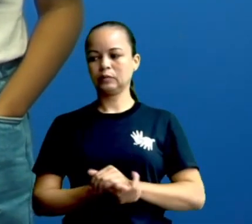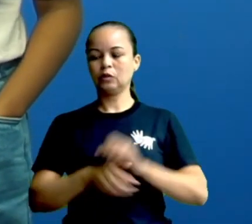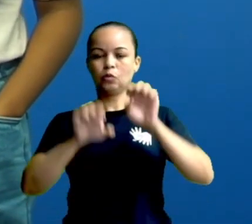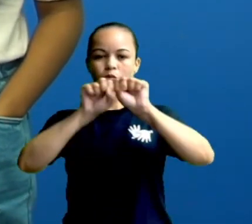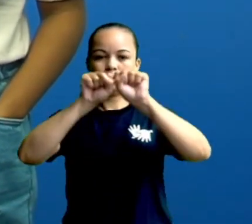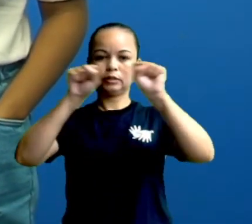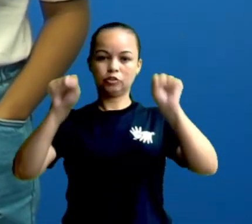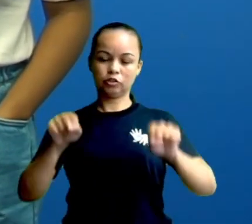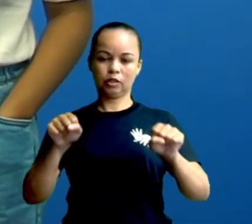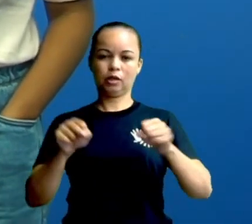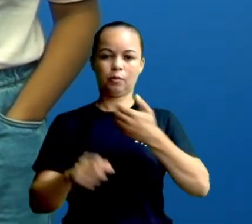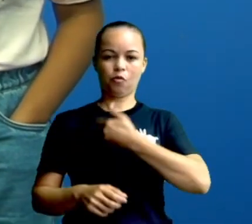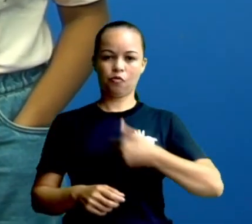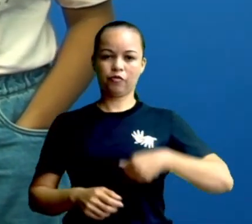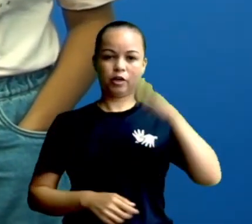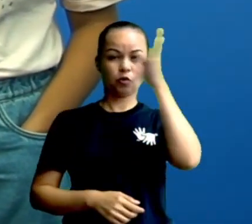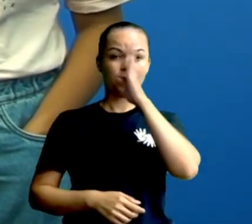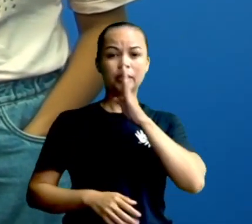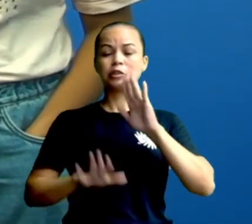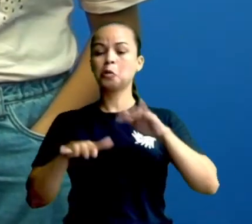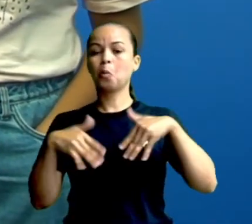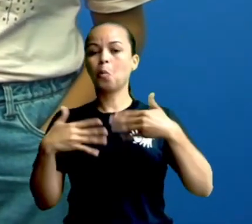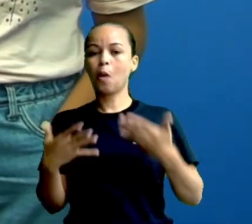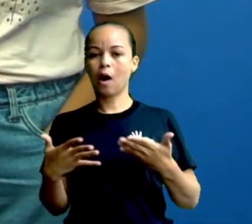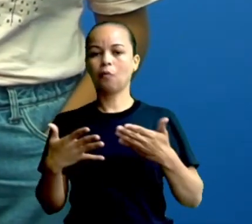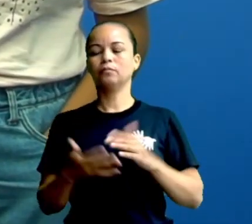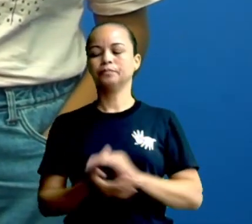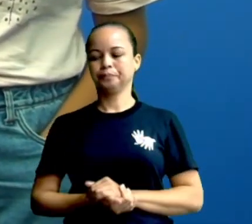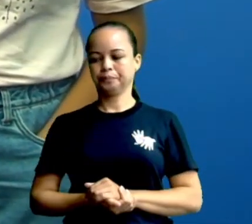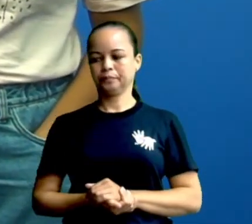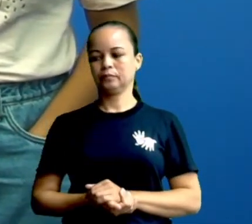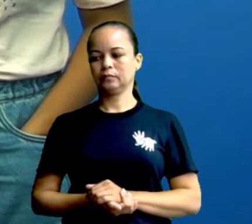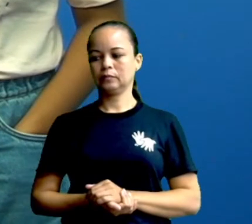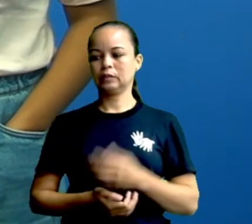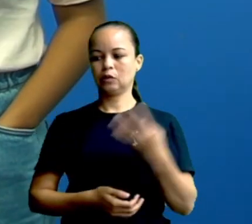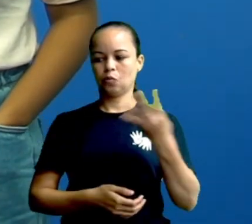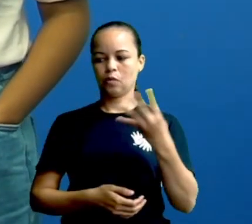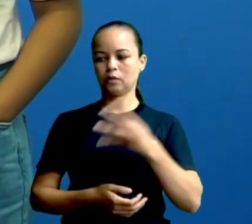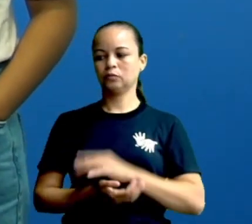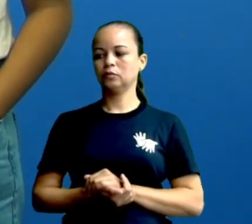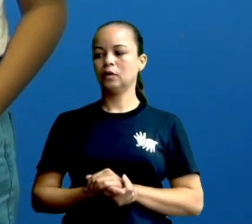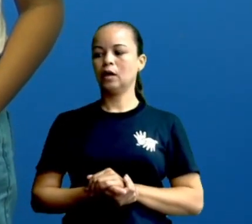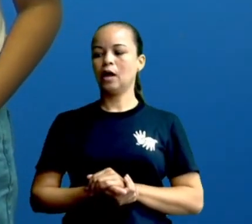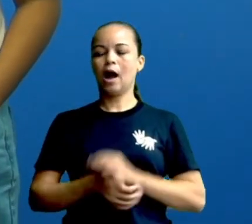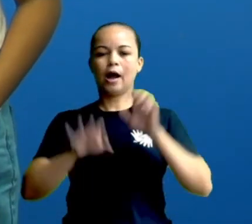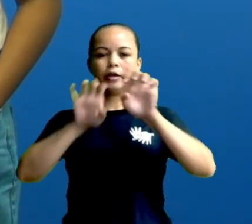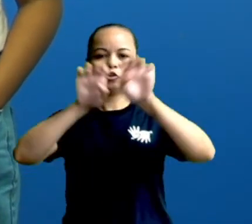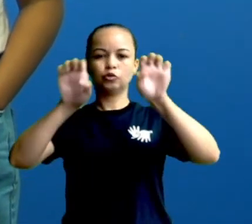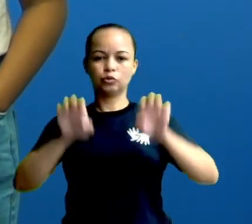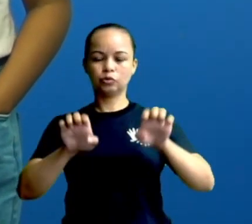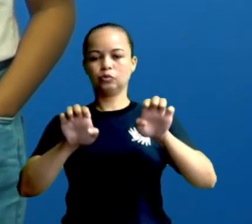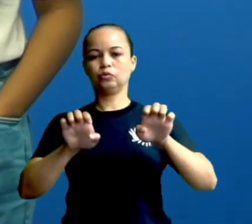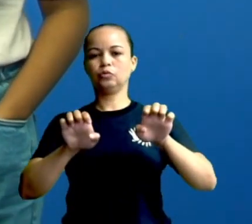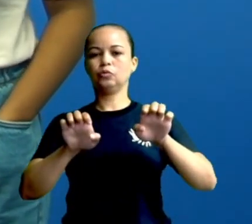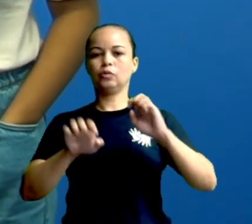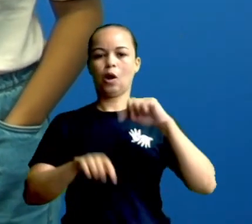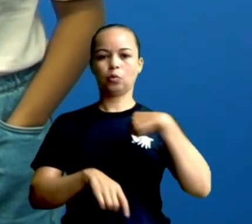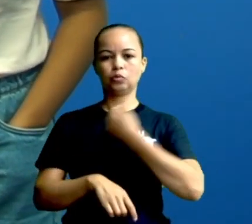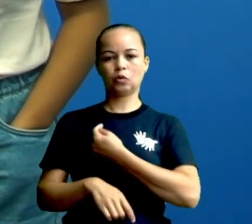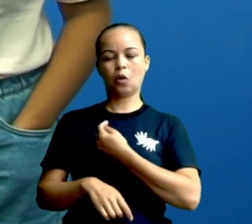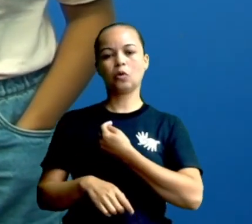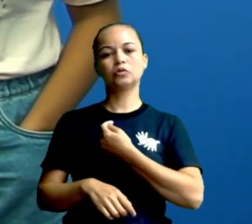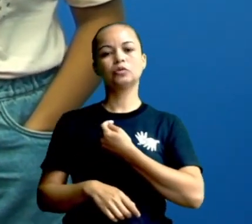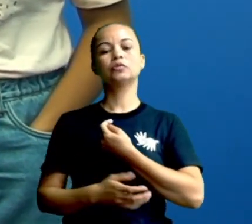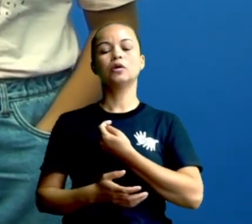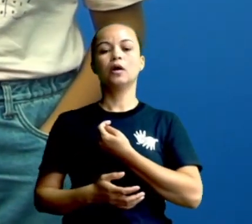governo do Brasil e na questão 4 como está estruturado o nosso sistema de governo a gente